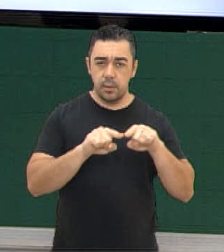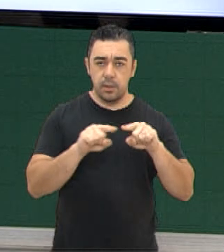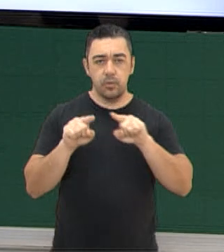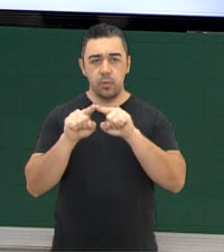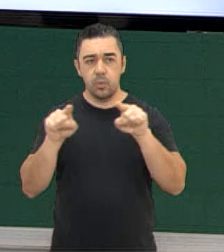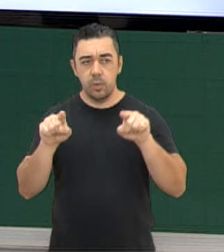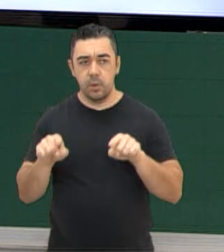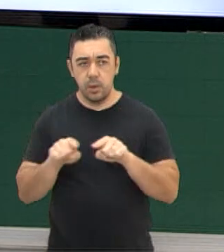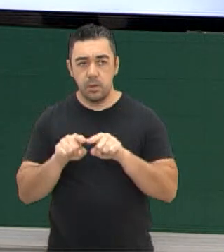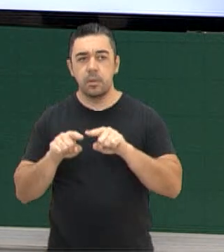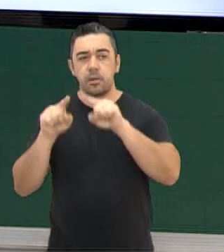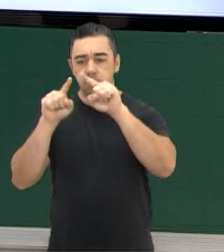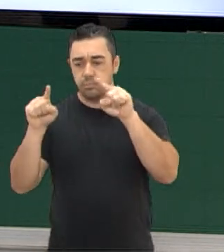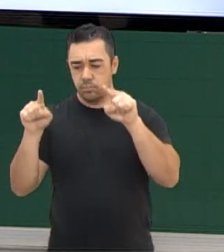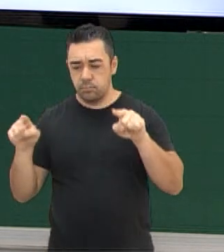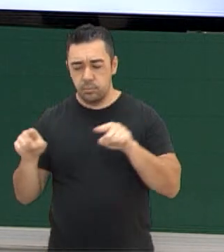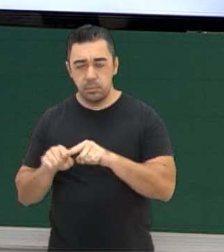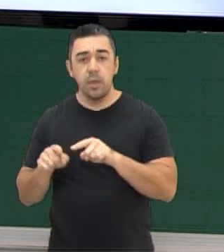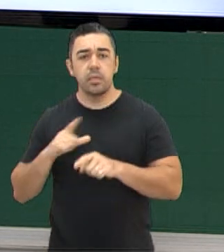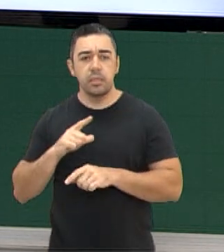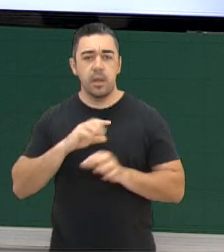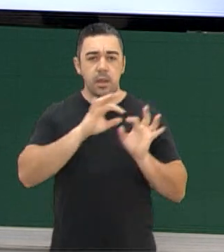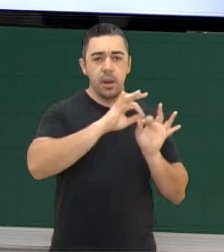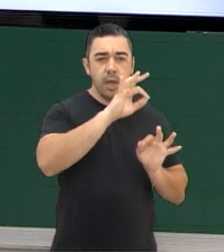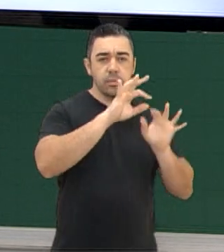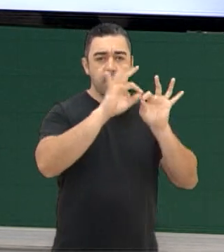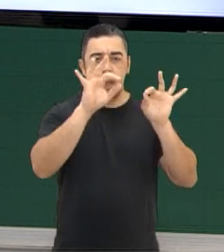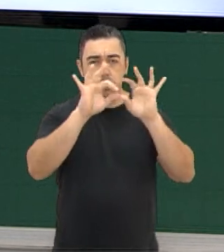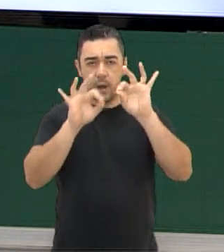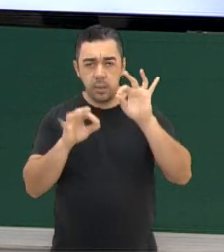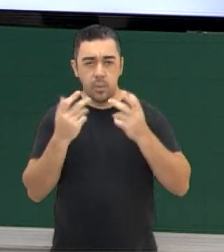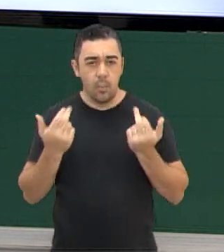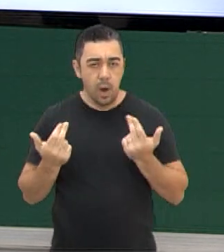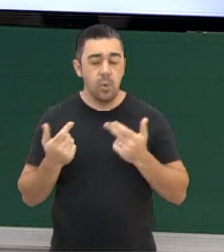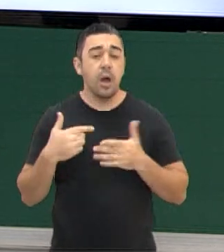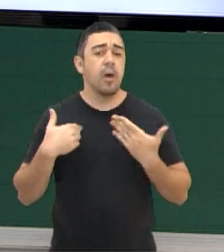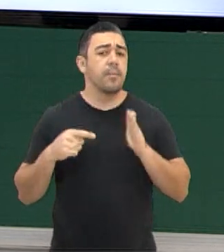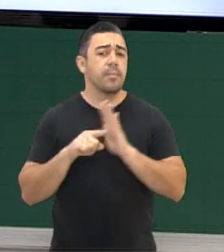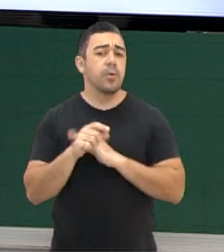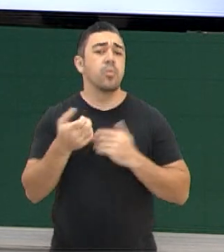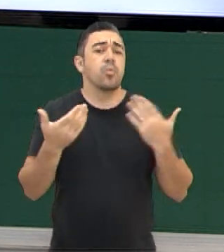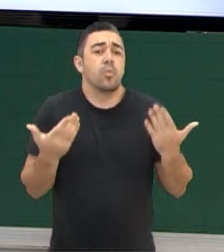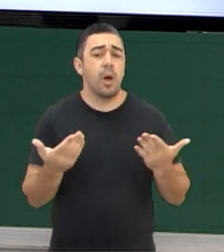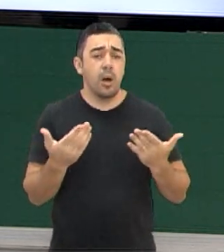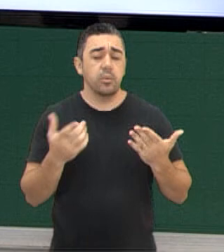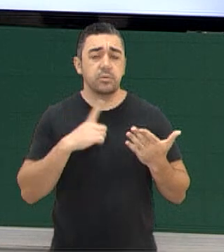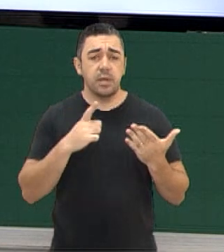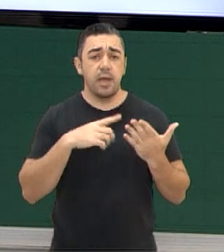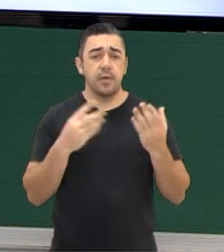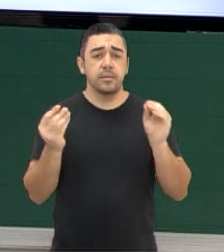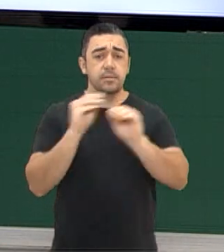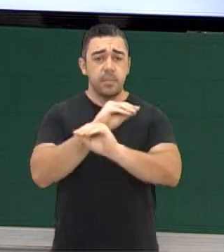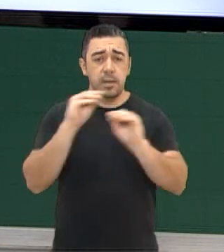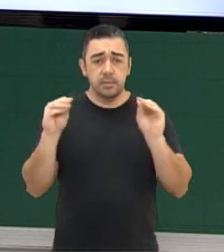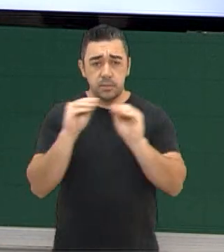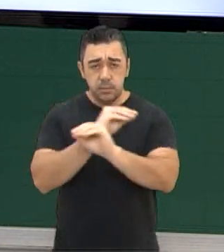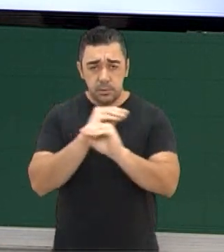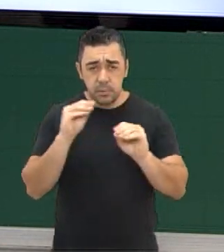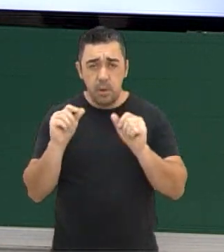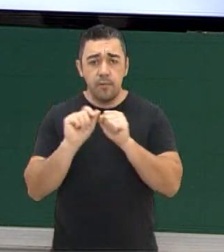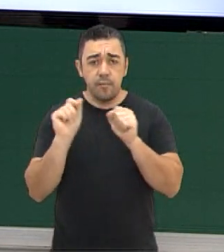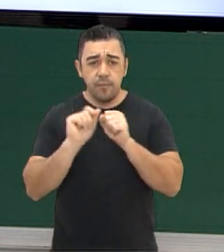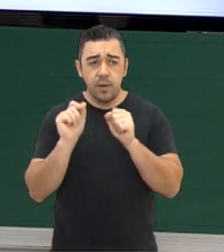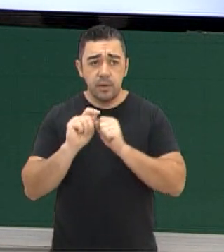figuras geométricas possuem lados iguais. Então, qual a expressão algébrica que deve ser escrita dentro da figura